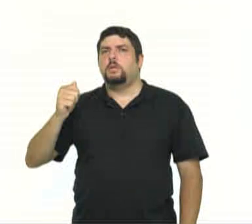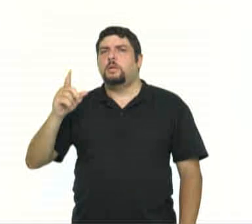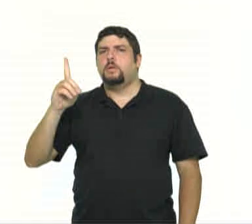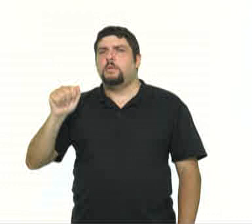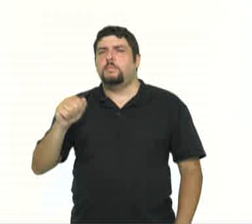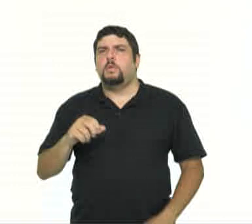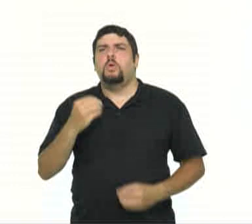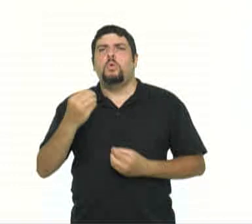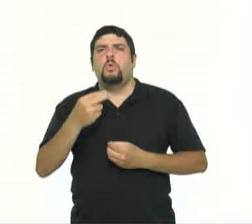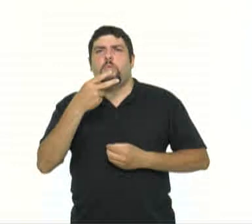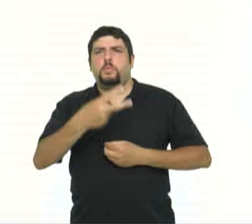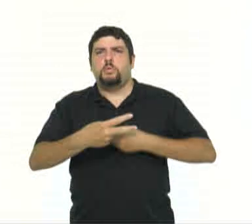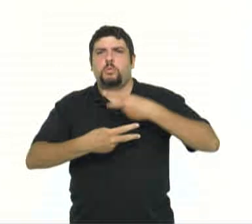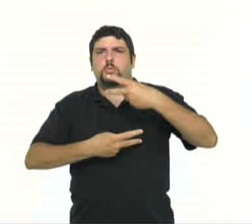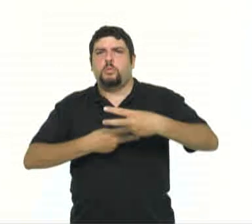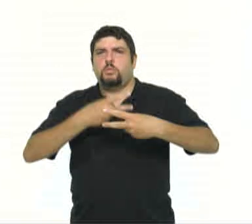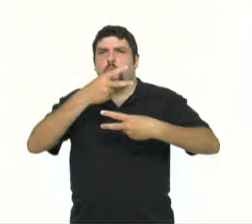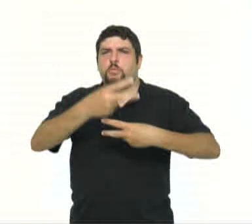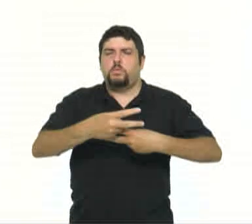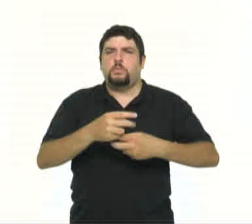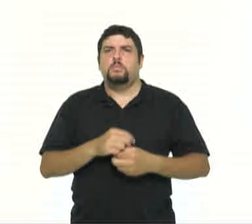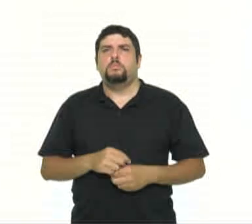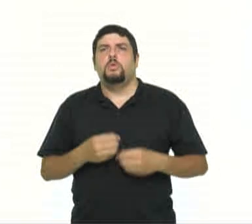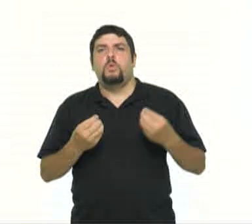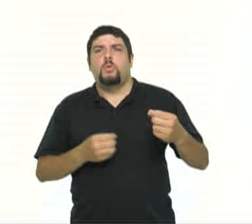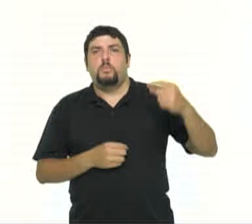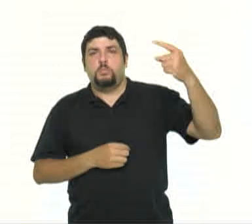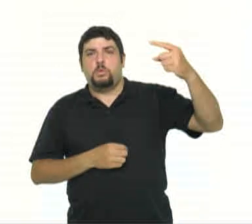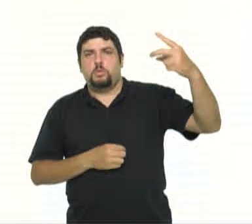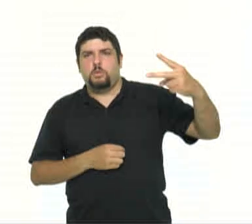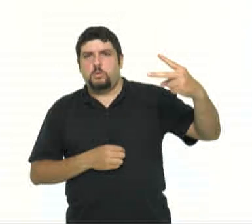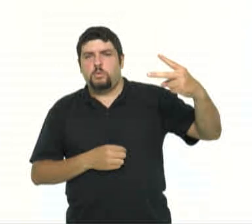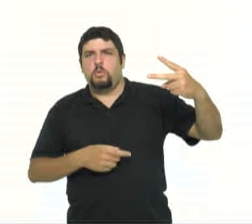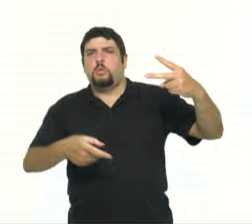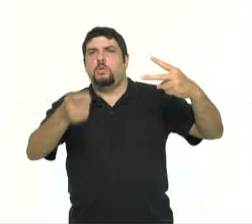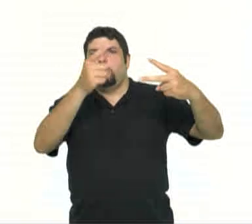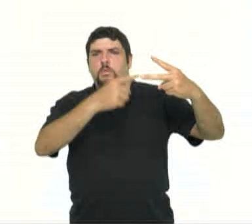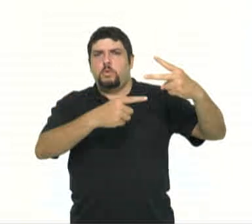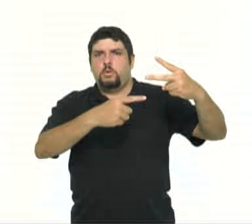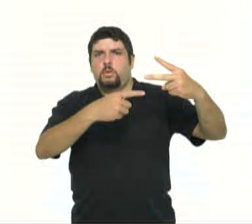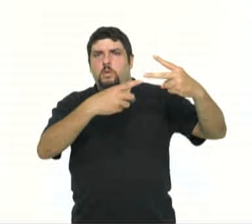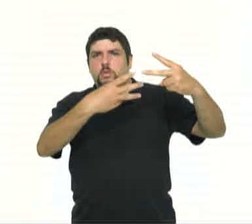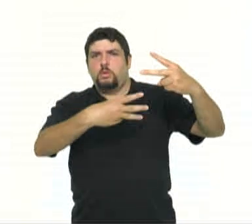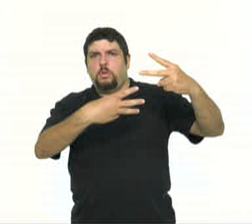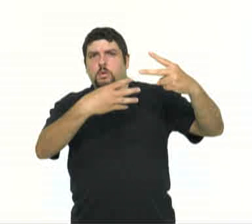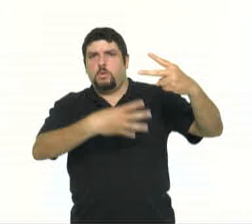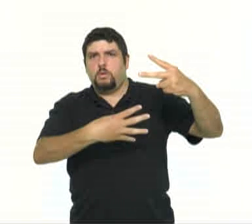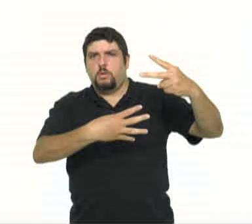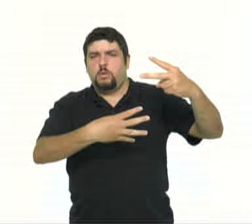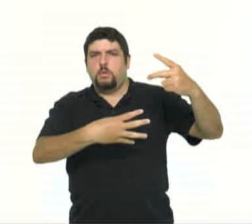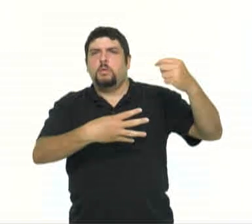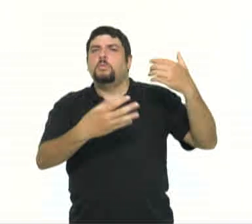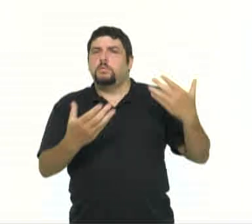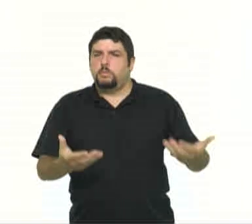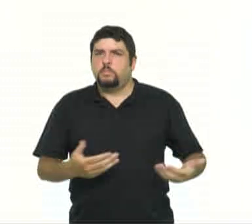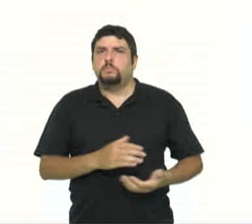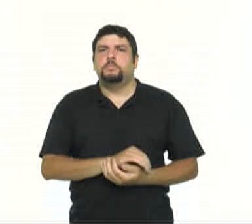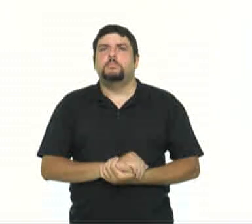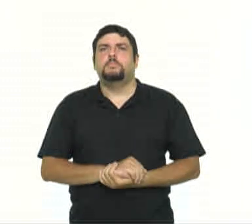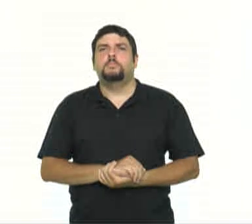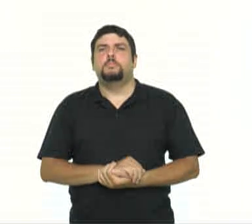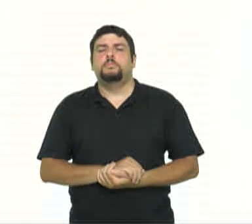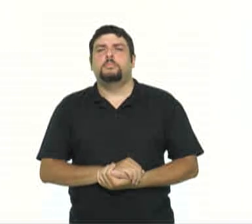duas a duas. Assim ocorrem entre o primeiro e o segundo verso, entre o terceiro e o quarto verso, e assim por